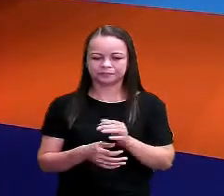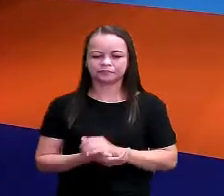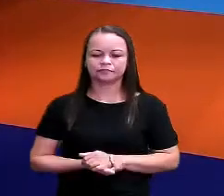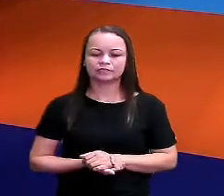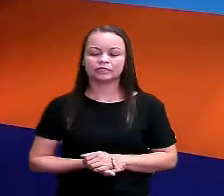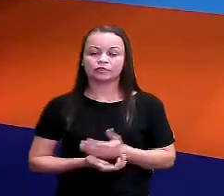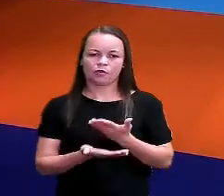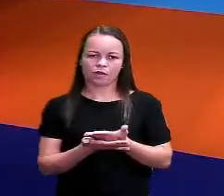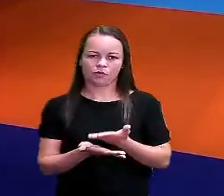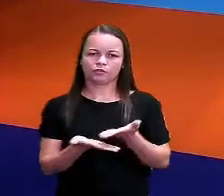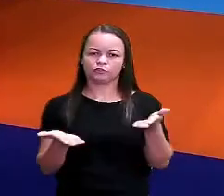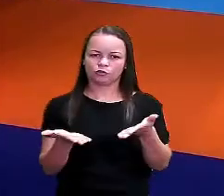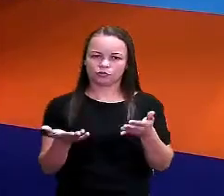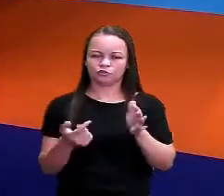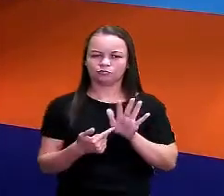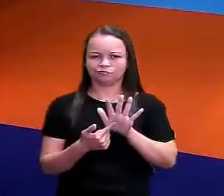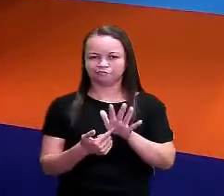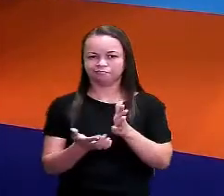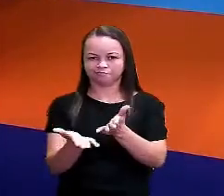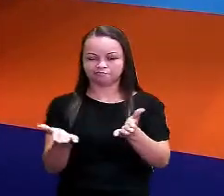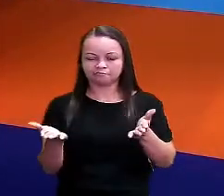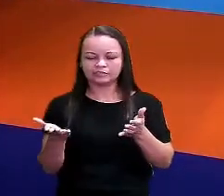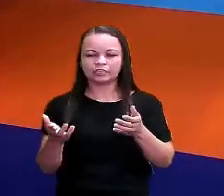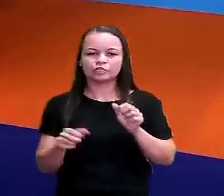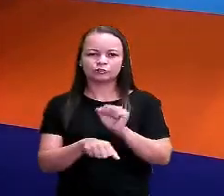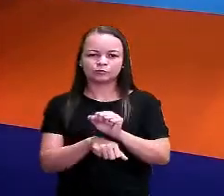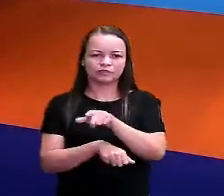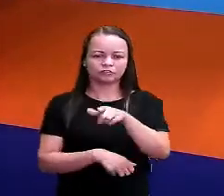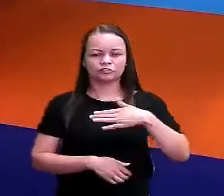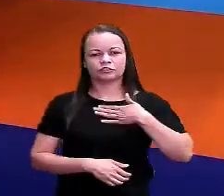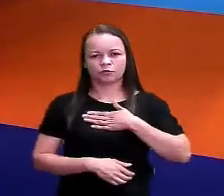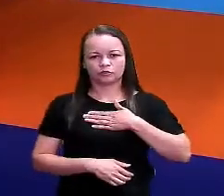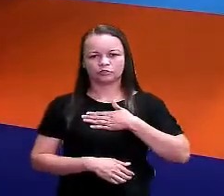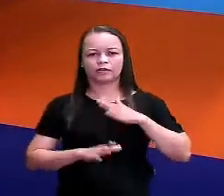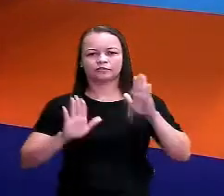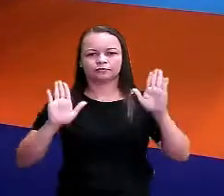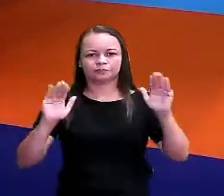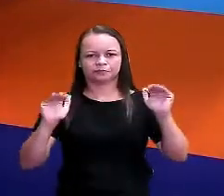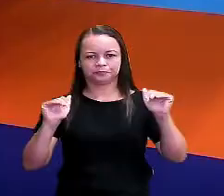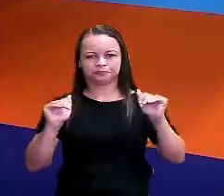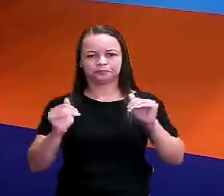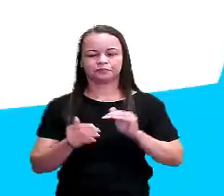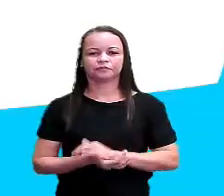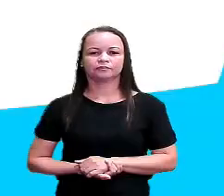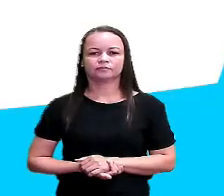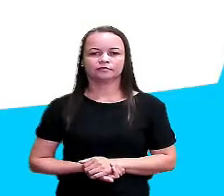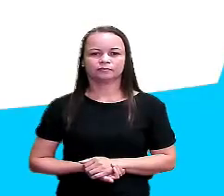foi a nossa aula de hoje. Espero que vocês tenham gostado e até a próxima. Tchau!